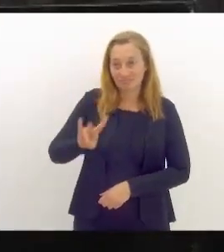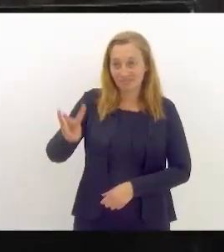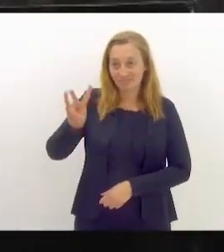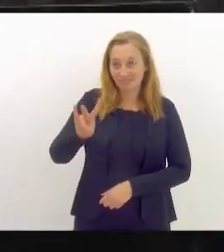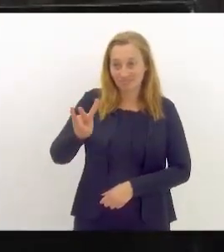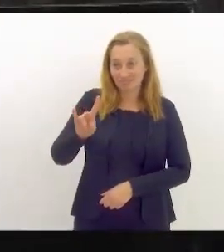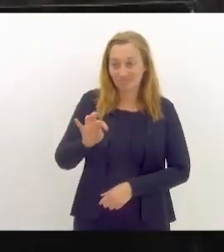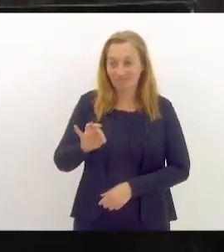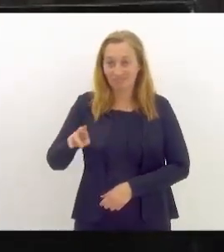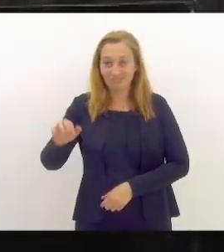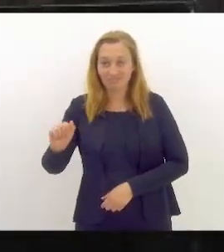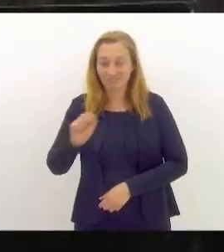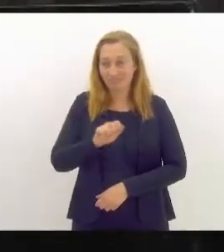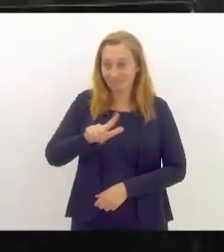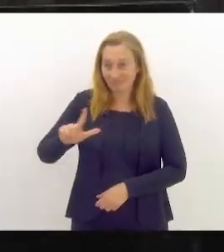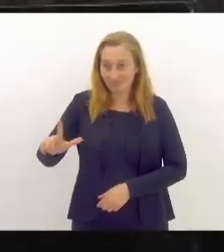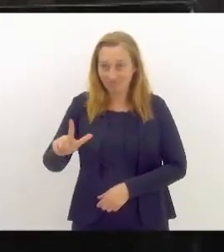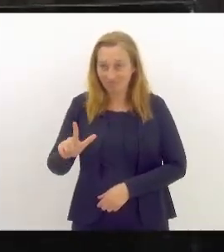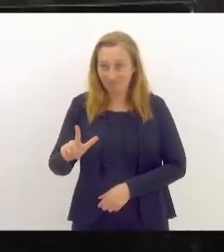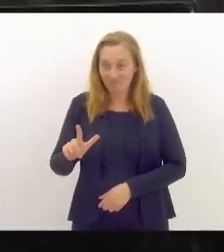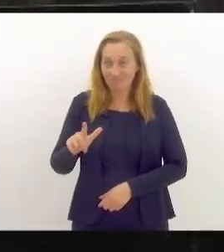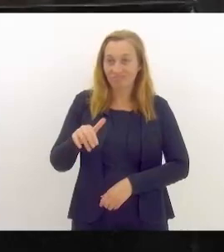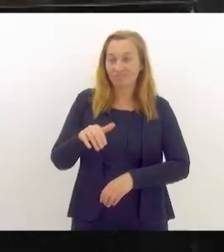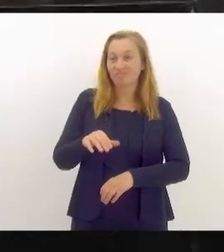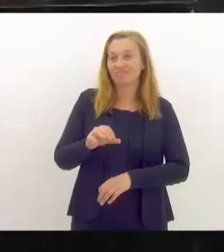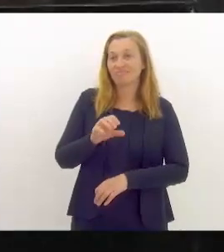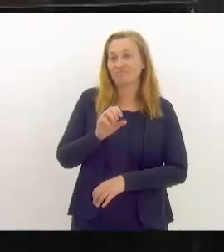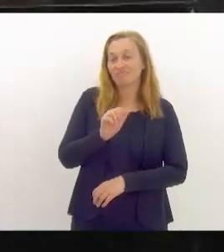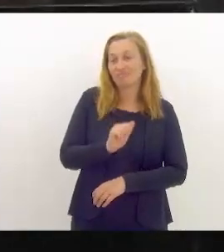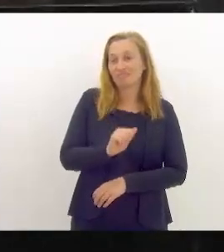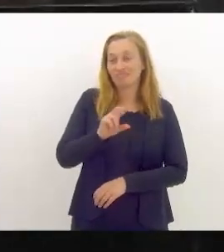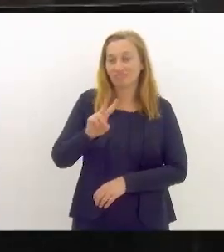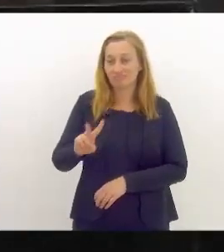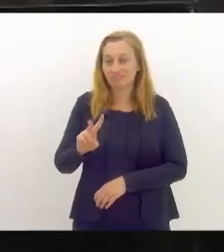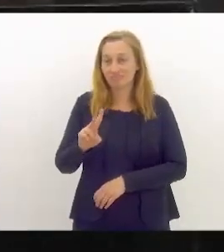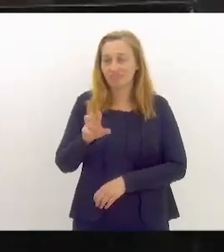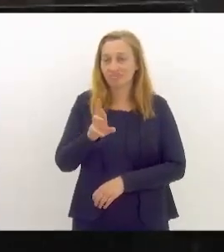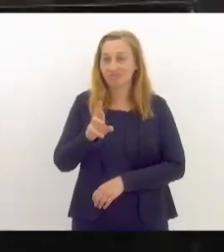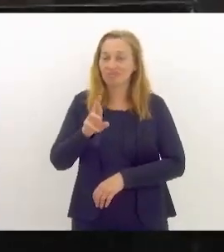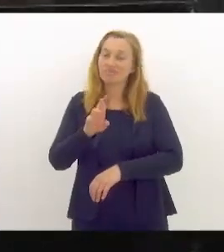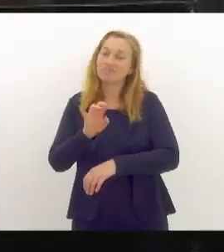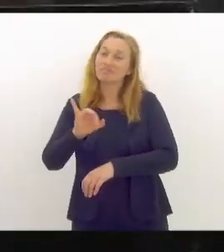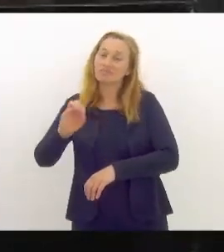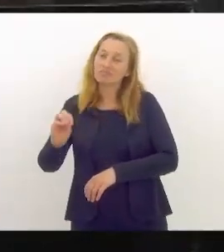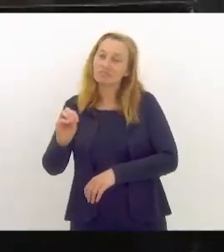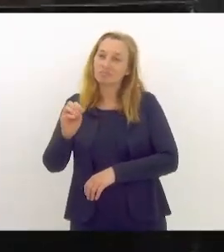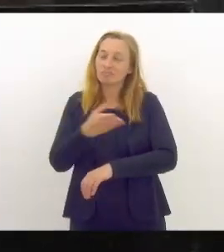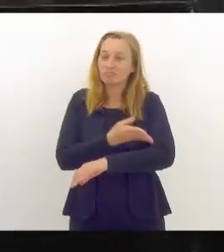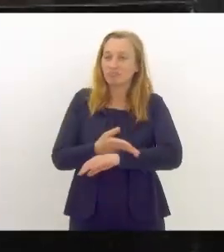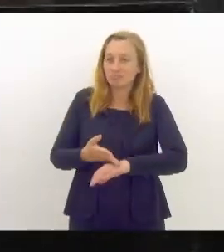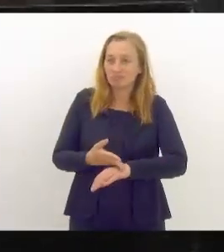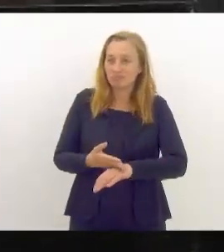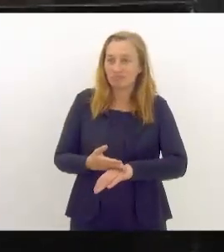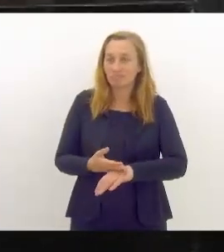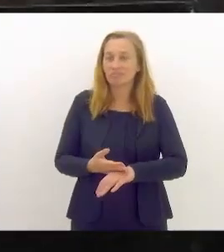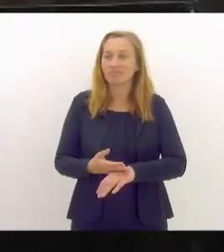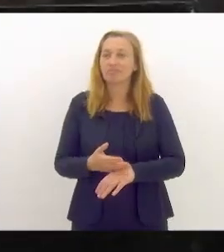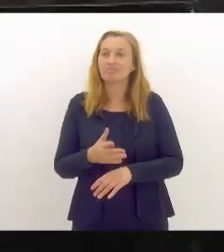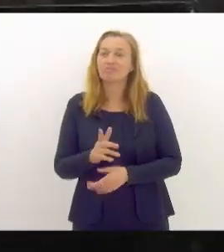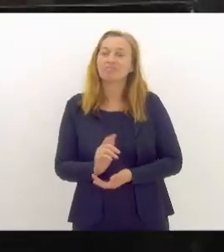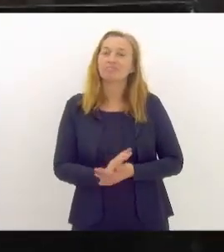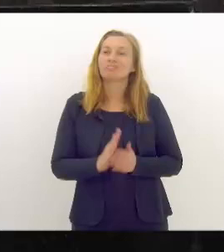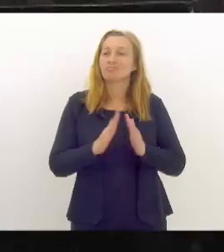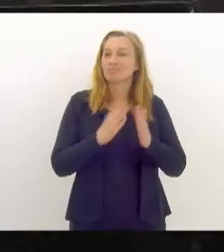Noel da Avenida Rio Branco do Colégio Militar das Águas de Março do bondinho do Rio de Janeiro